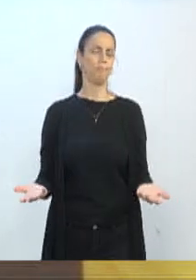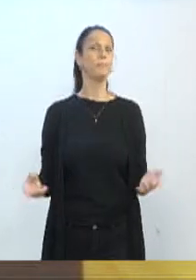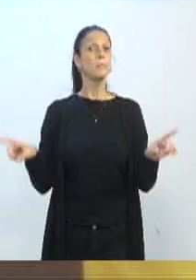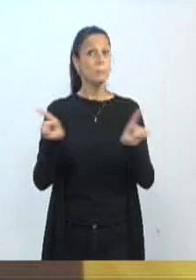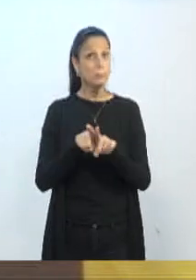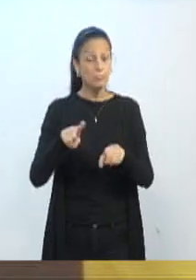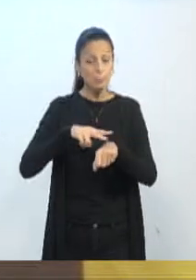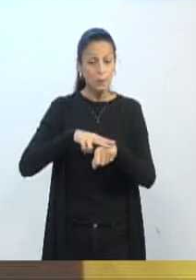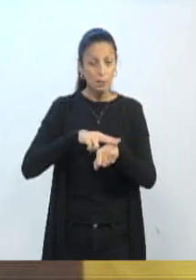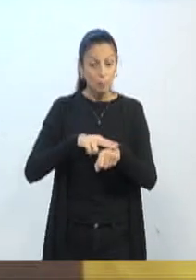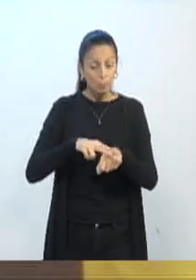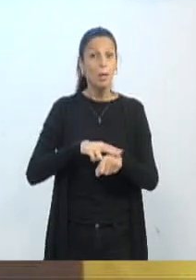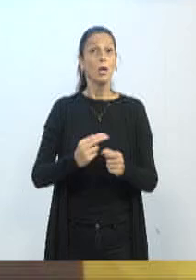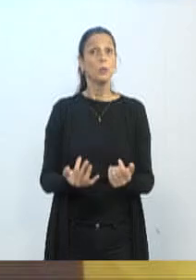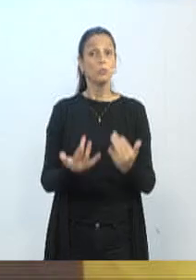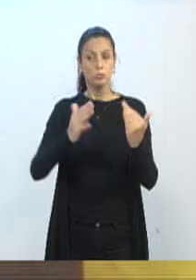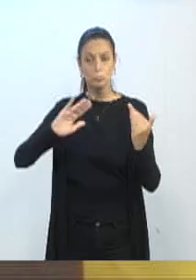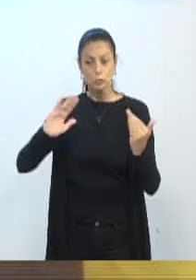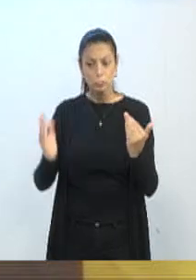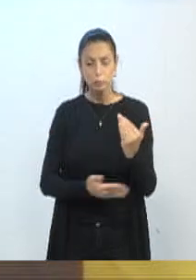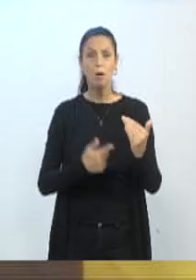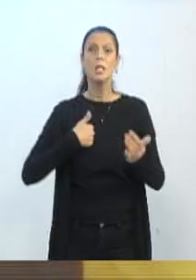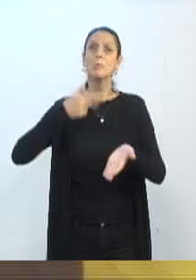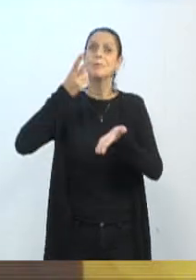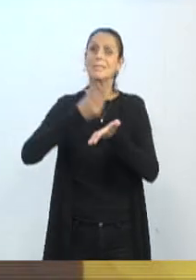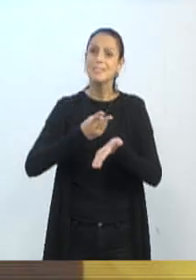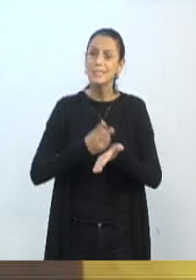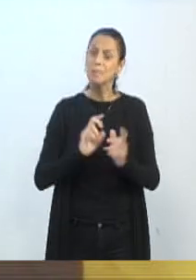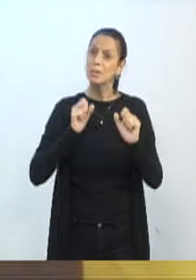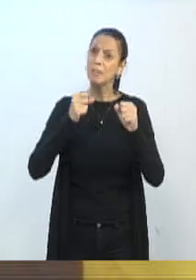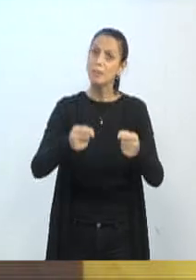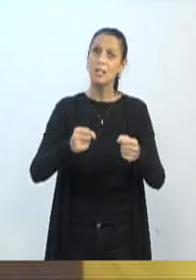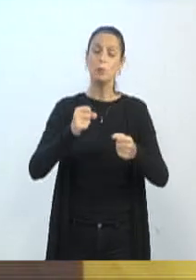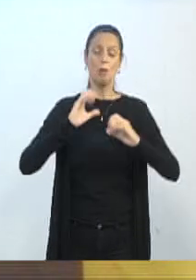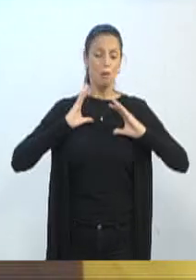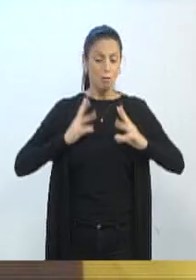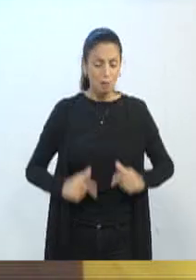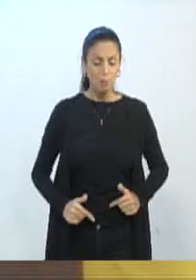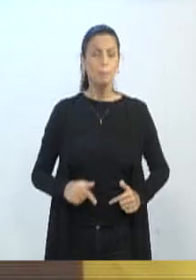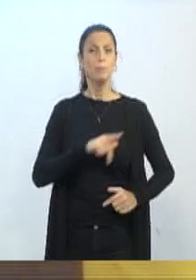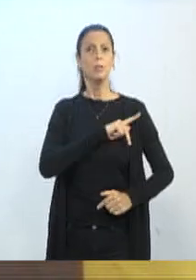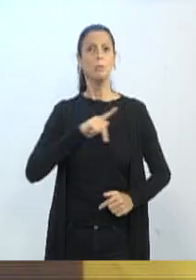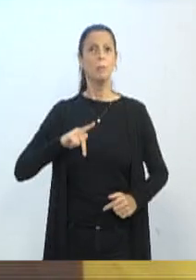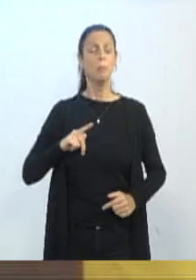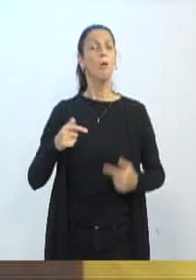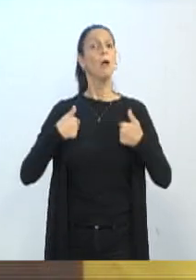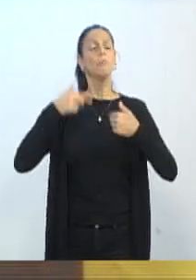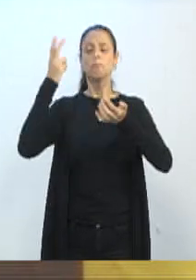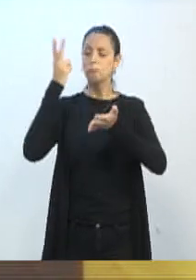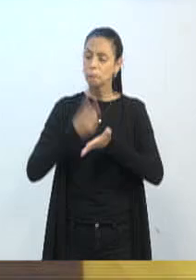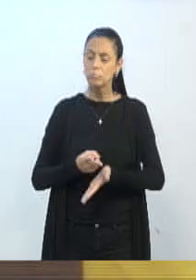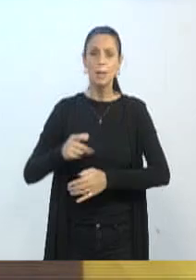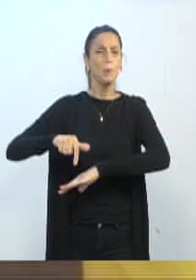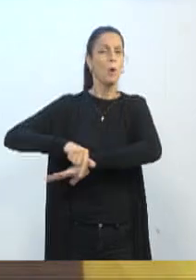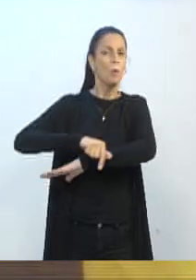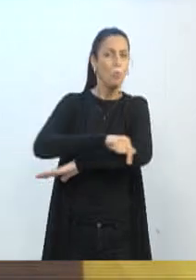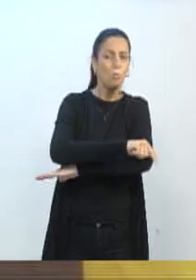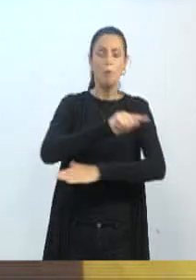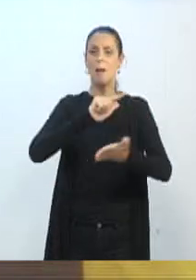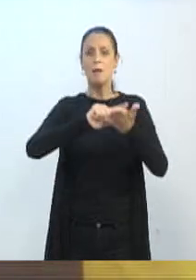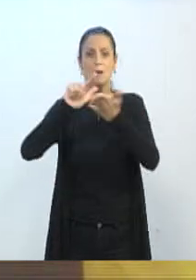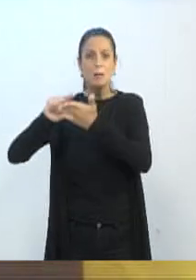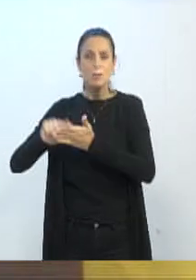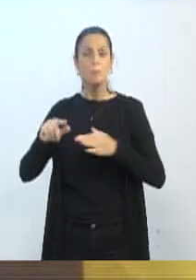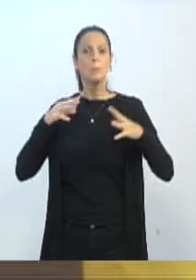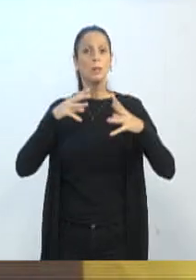roçada abraço se tem alguém que defende ele pensa pública é esse vereador é esse vereador que defende de limpeza pública